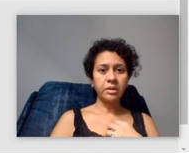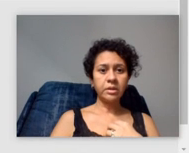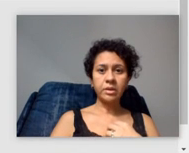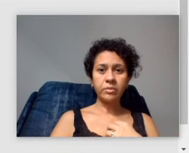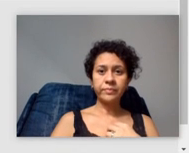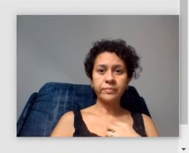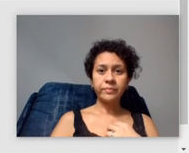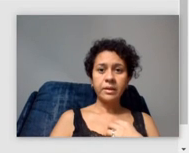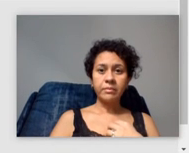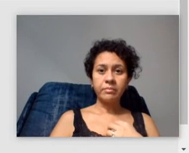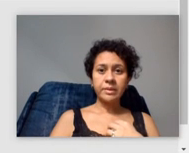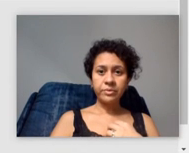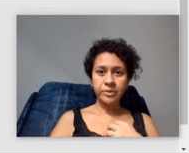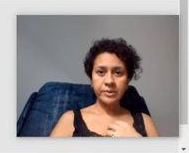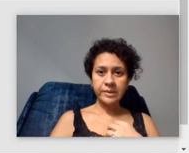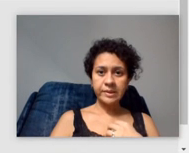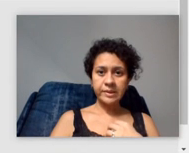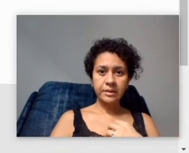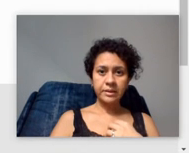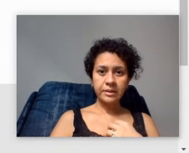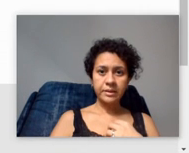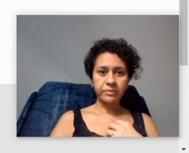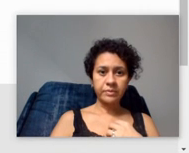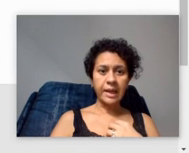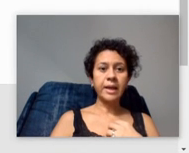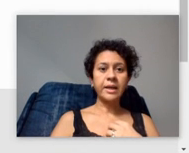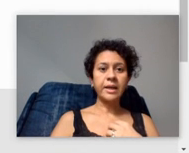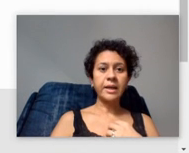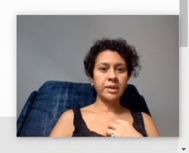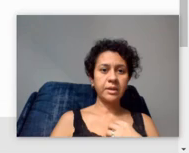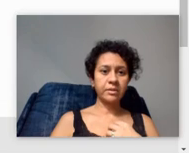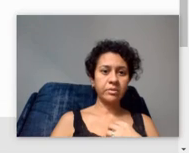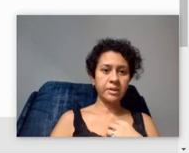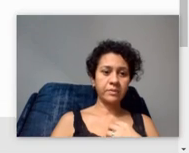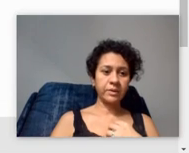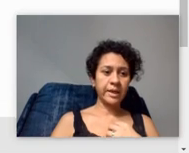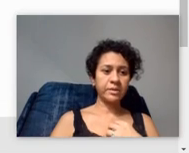gente. Ih, não deu. Mas eu vou mostrar então aqui para você. Ah, aqui, ó, brincando com as vogais.